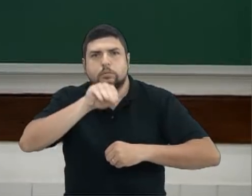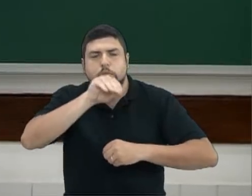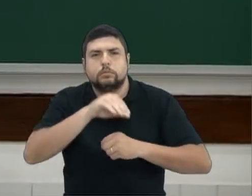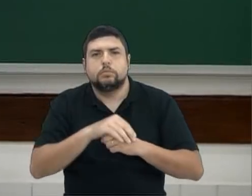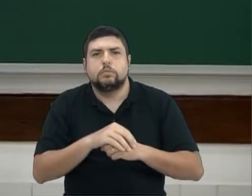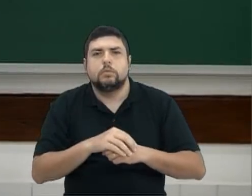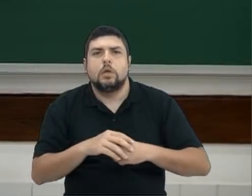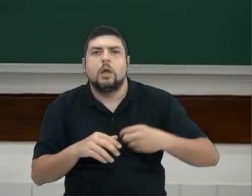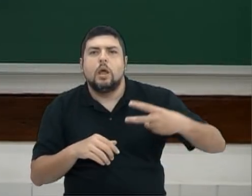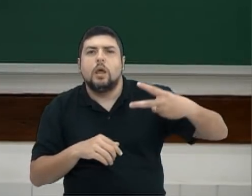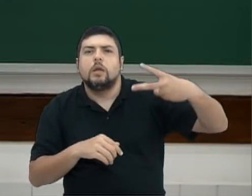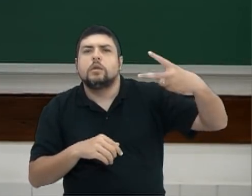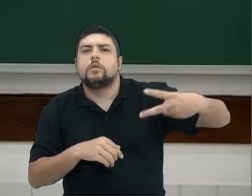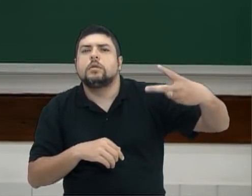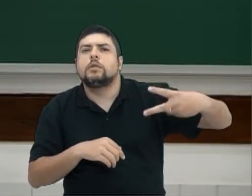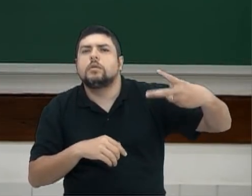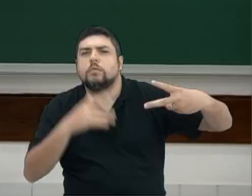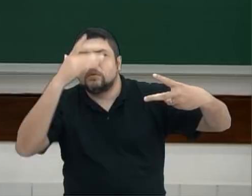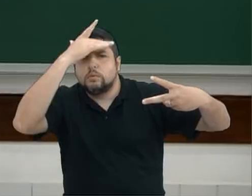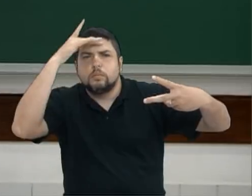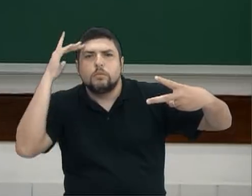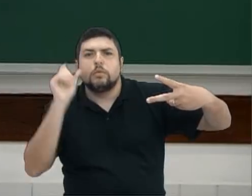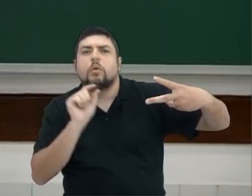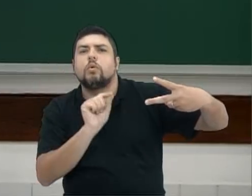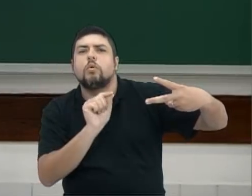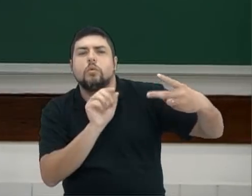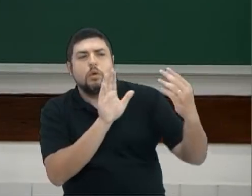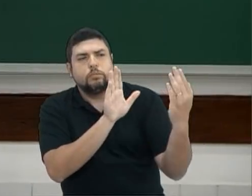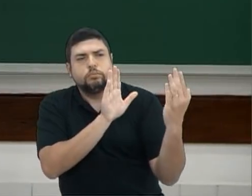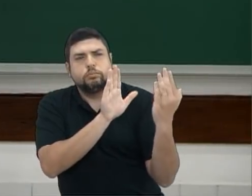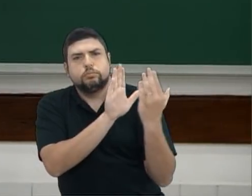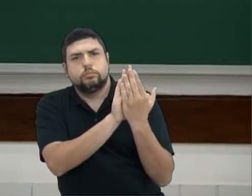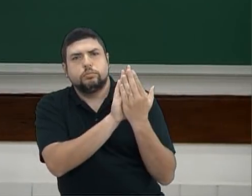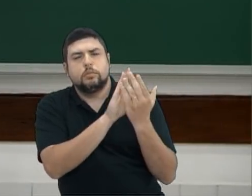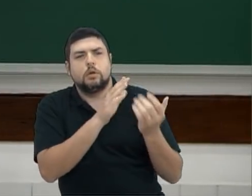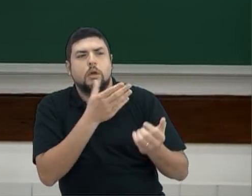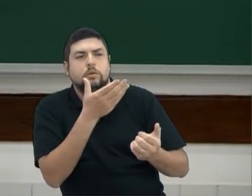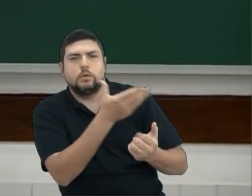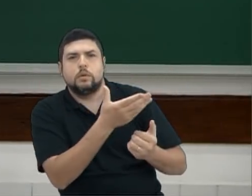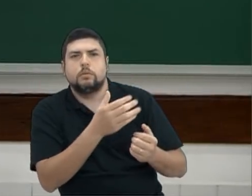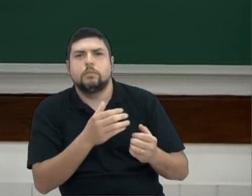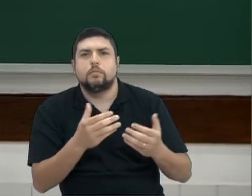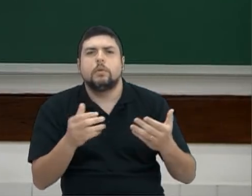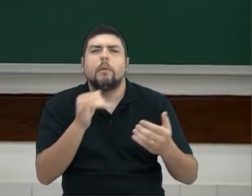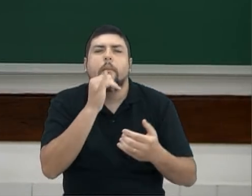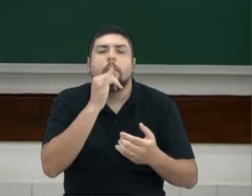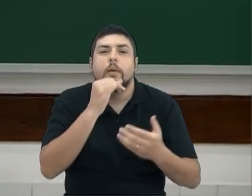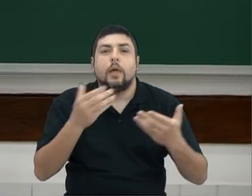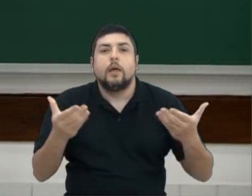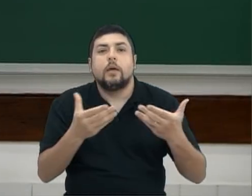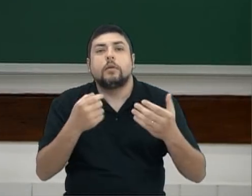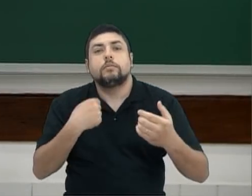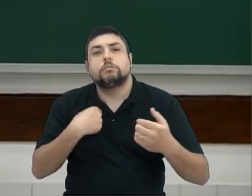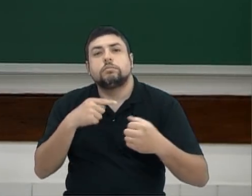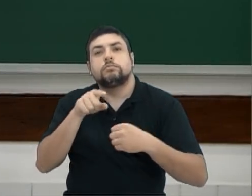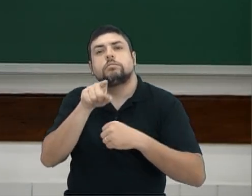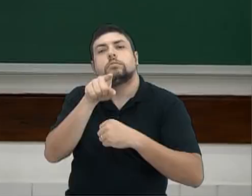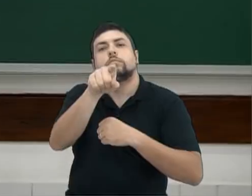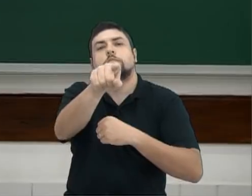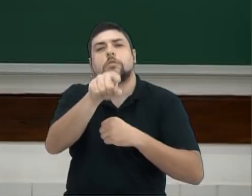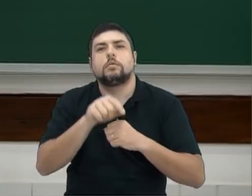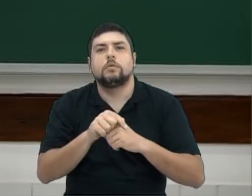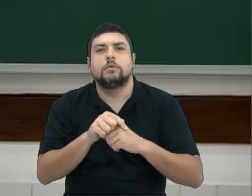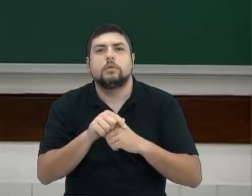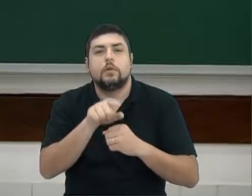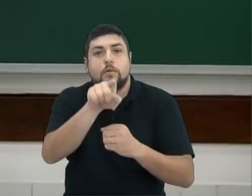Segunda pessoa, sempre com quem eu falo. Agora eu estou falando com você aí em casa, né? Então, agora